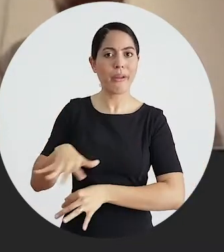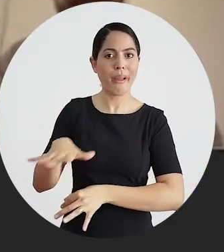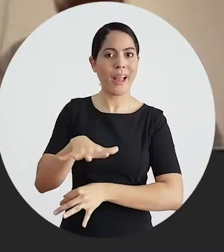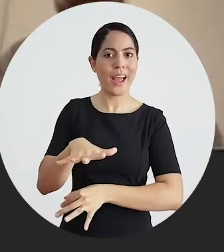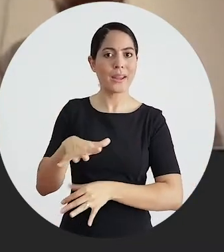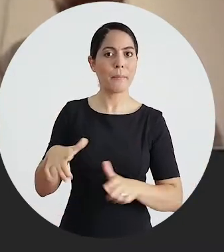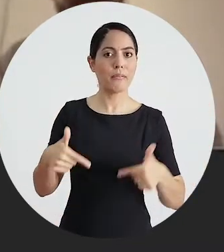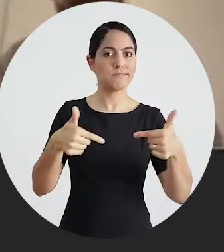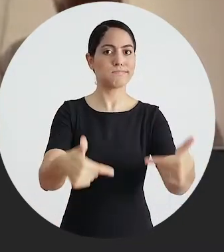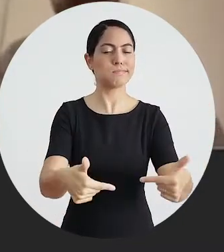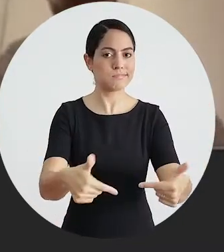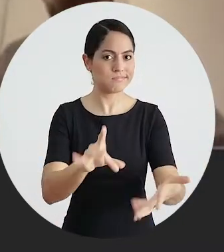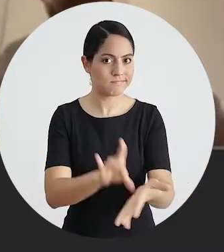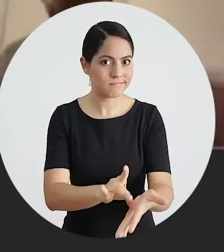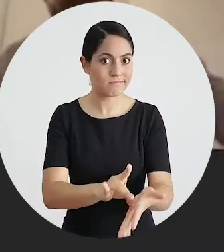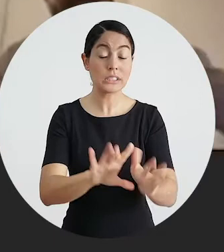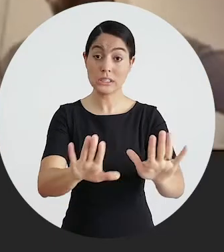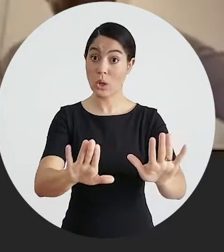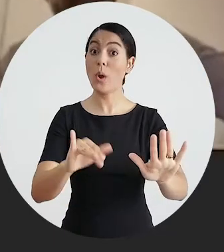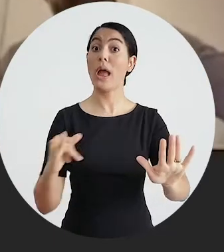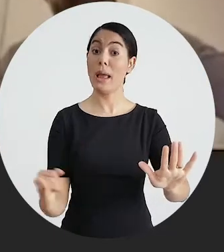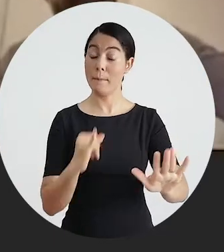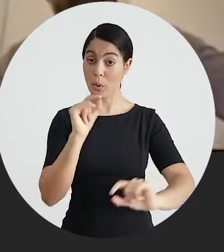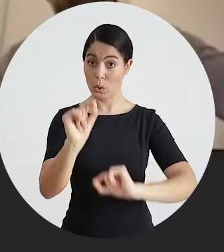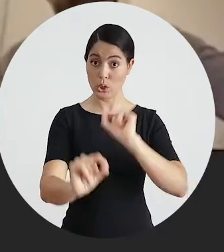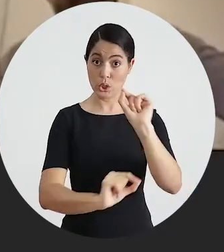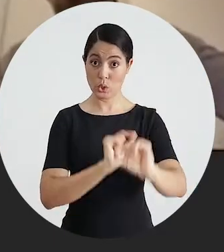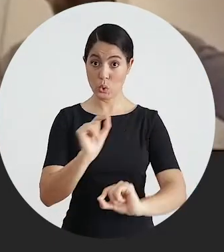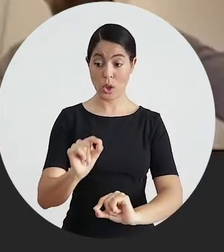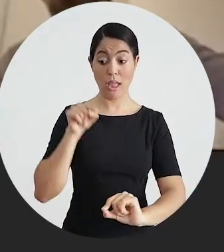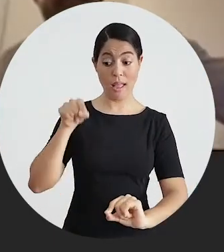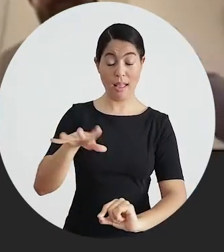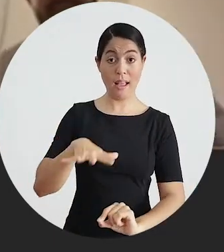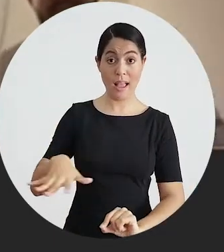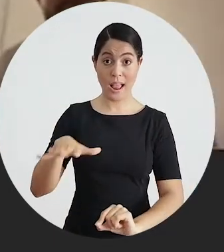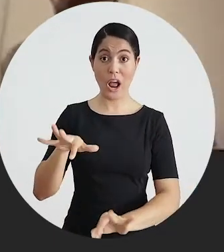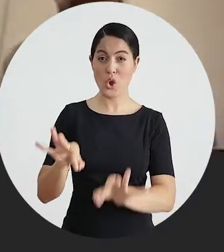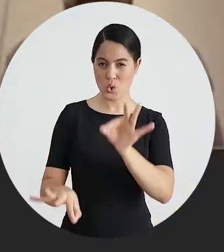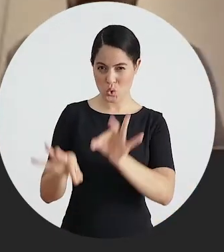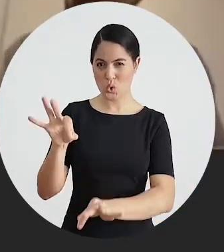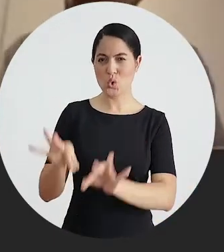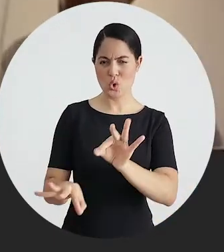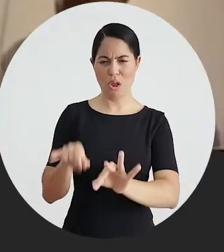Então, eu queria que a gente não esquecesse desse detalhe